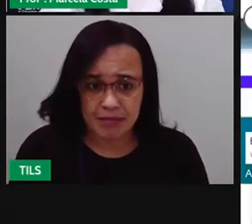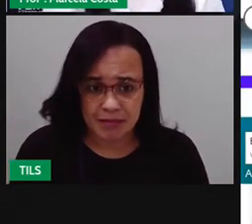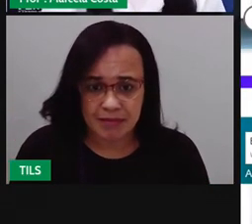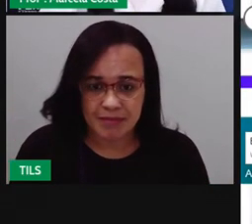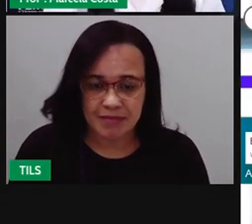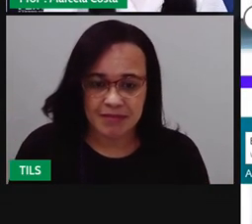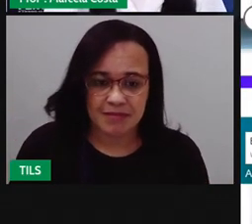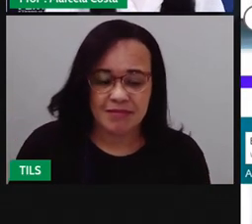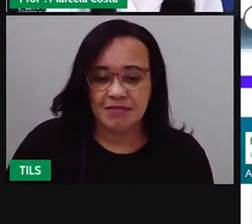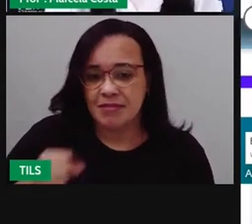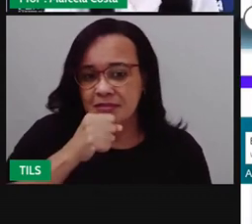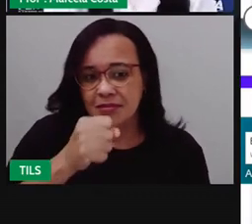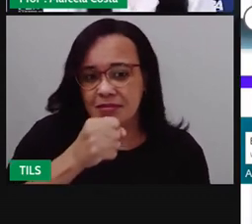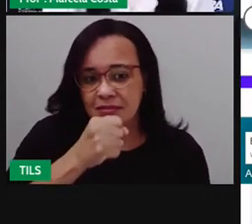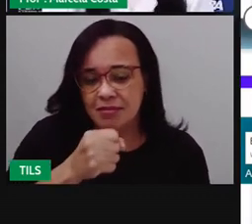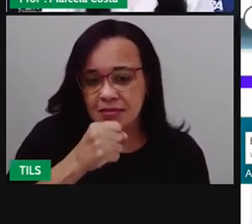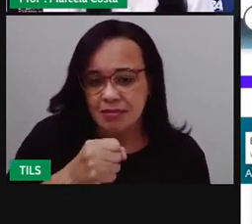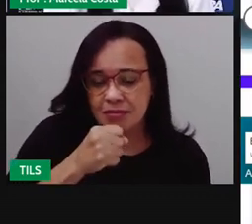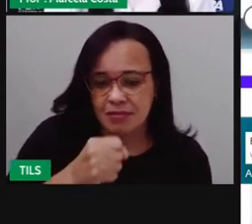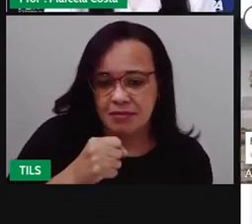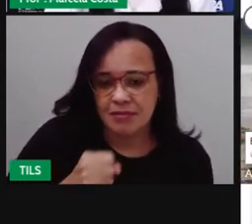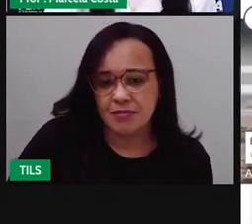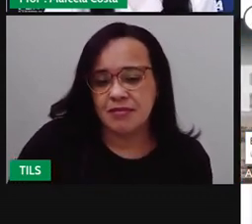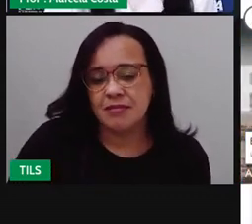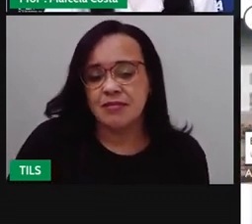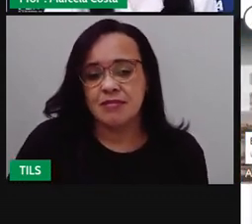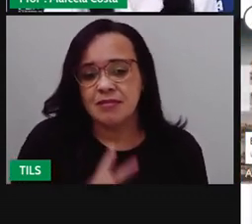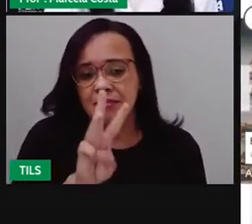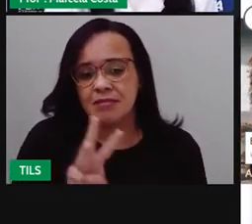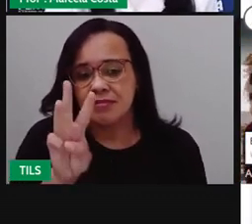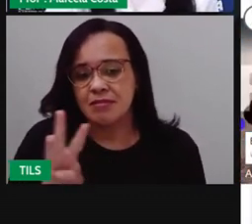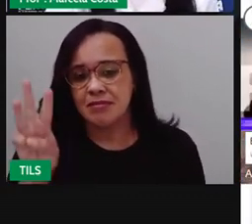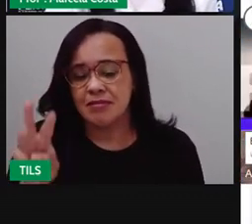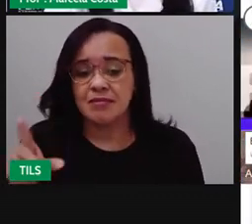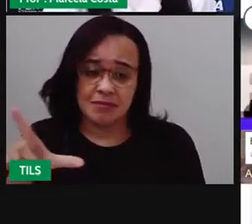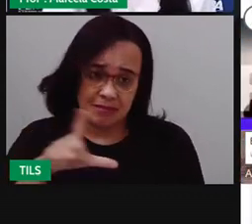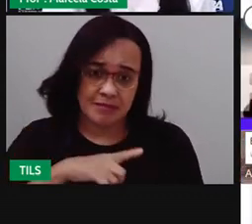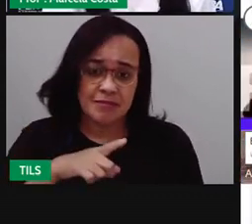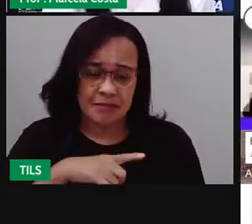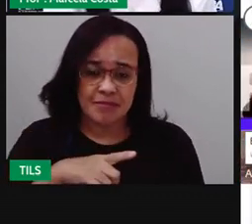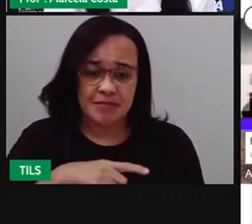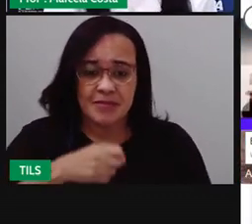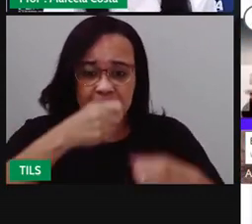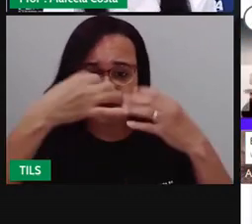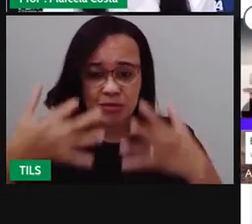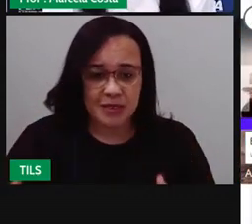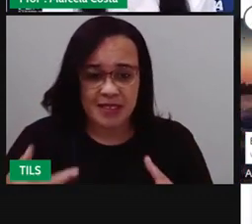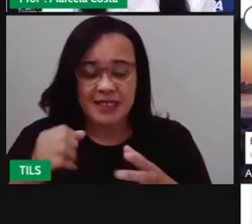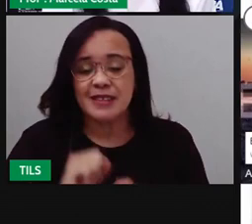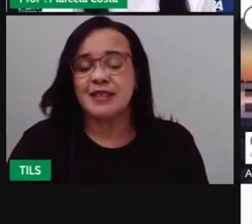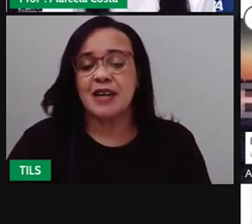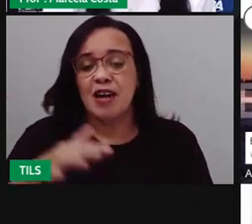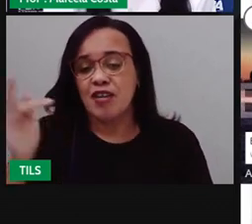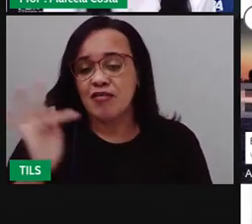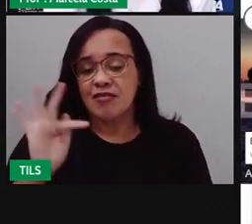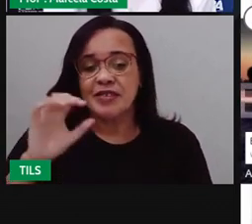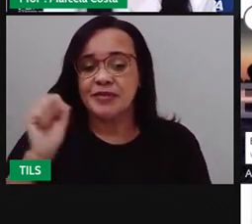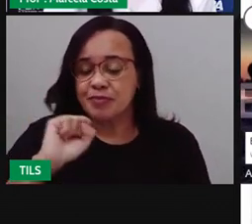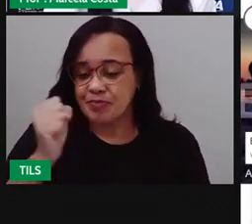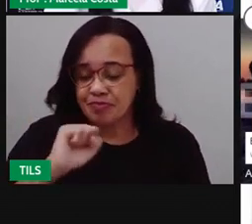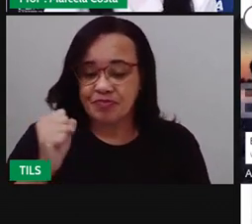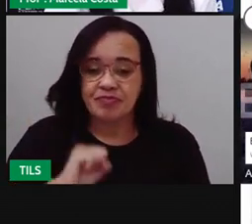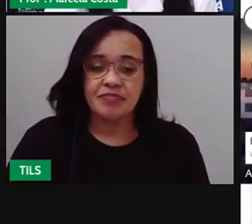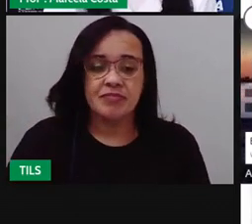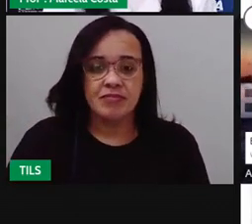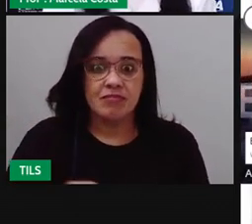a reportagem que está aqui nesse site diz assim: Feira de Santana ganhou o apelido de Princesa